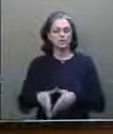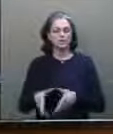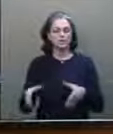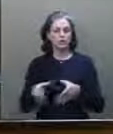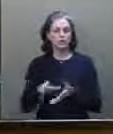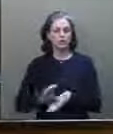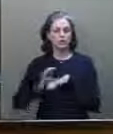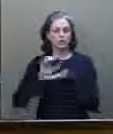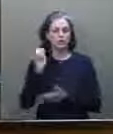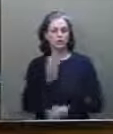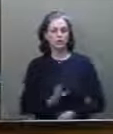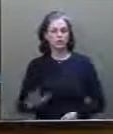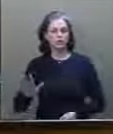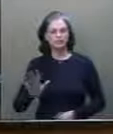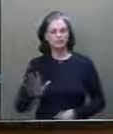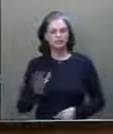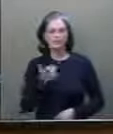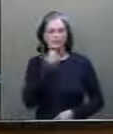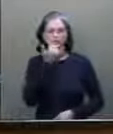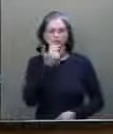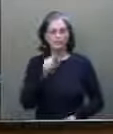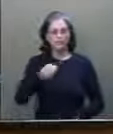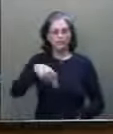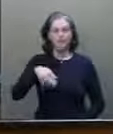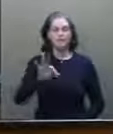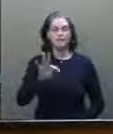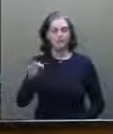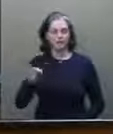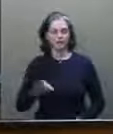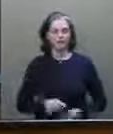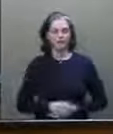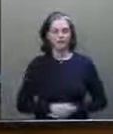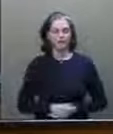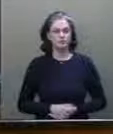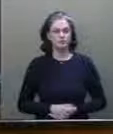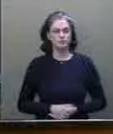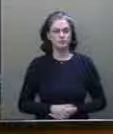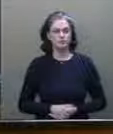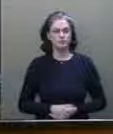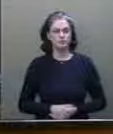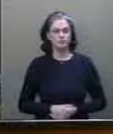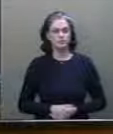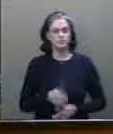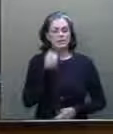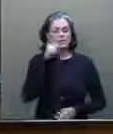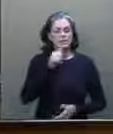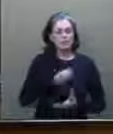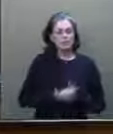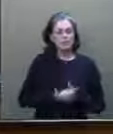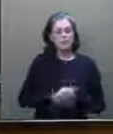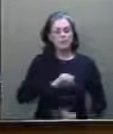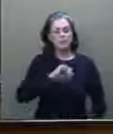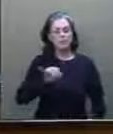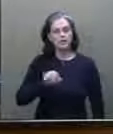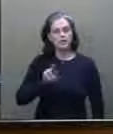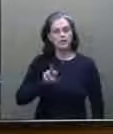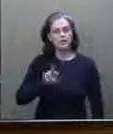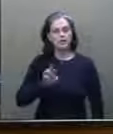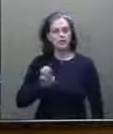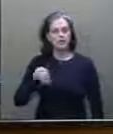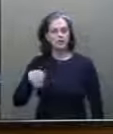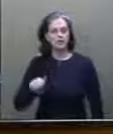Associação Nacional de Transportes Públicos, ANTP. Otávio Vieira da Cunha Filho deixa esposa, Dona Jurema e os filhos